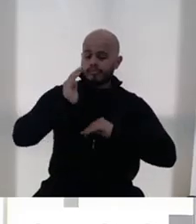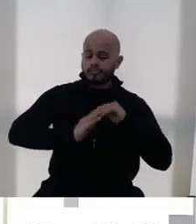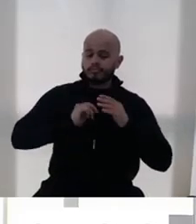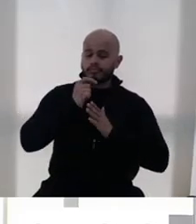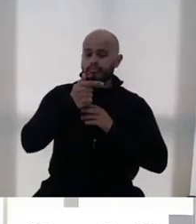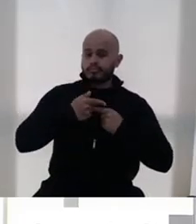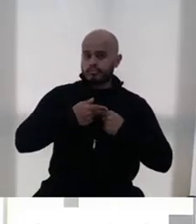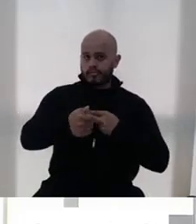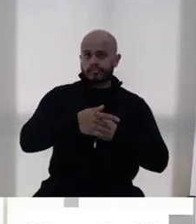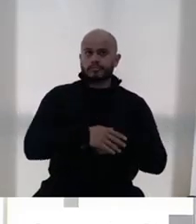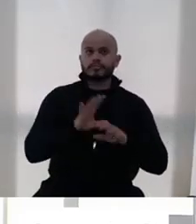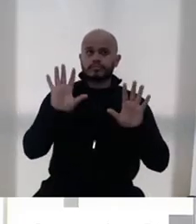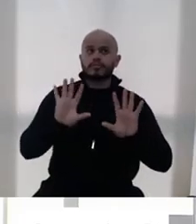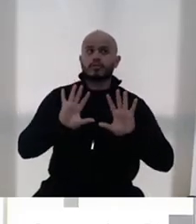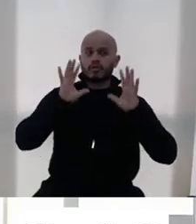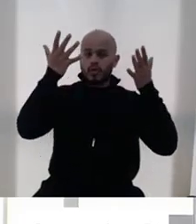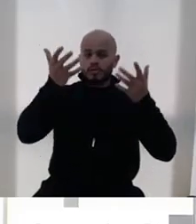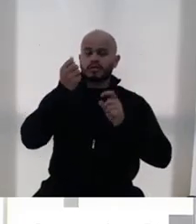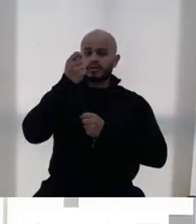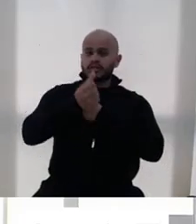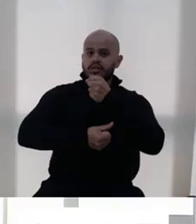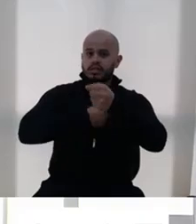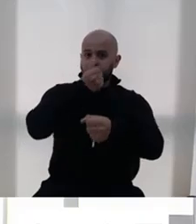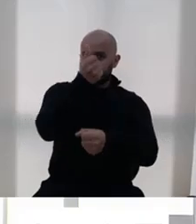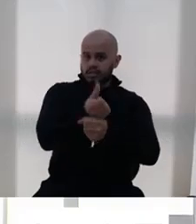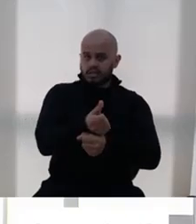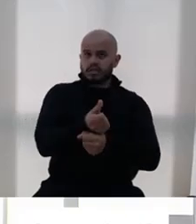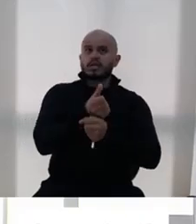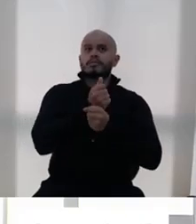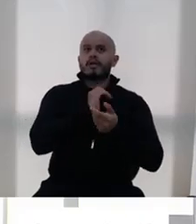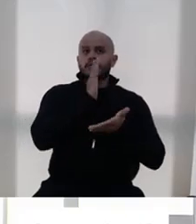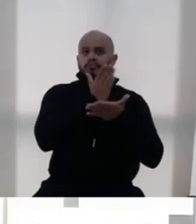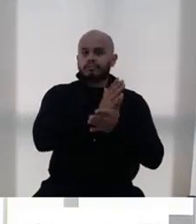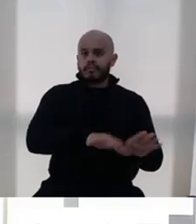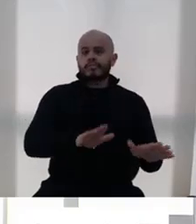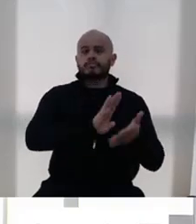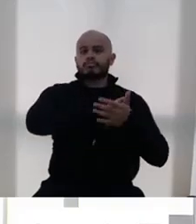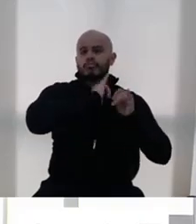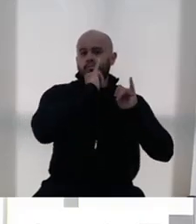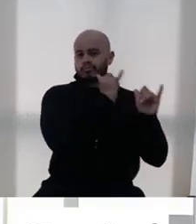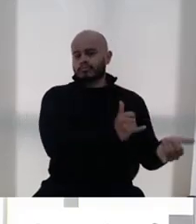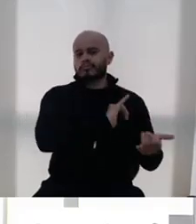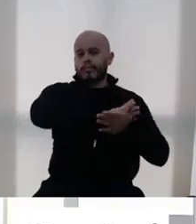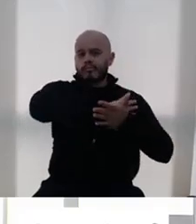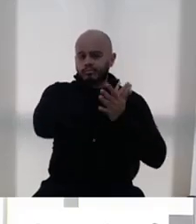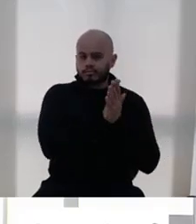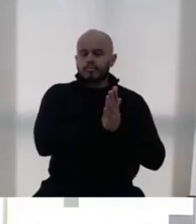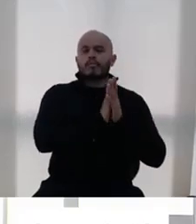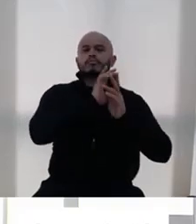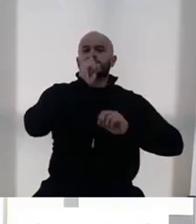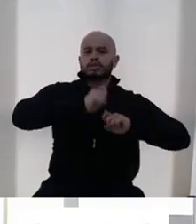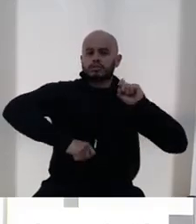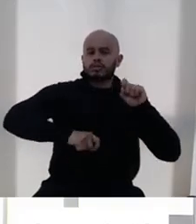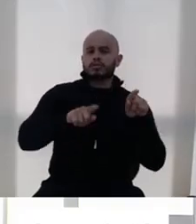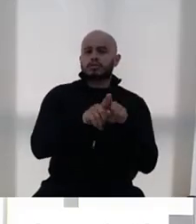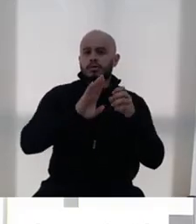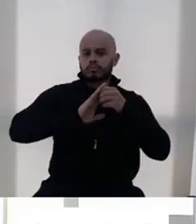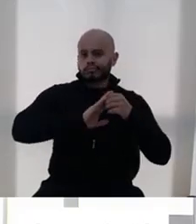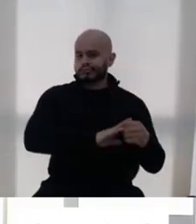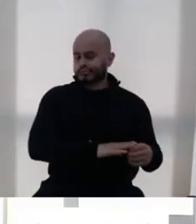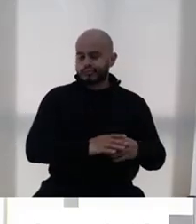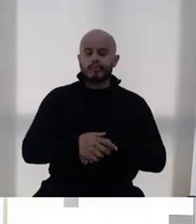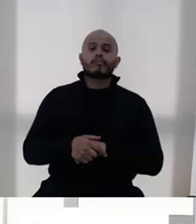o evento em comemoração aos 6 anos da política de enfrentamento ao assédio moral, sexual e à discriminação. Ocasião em que foi lançada a